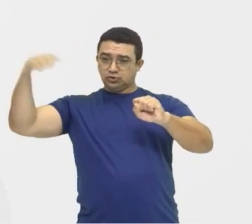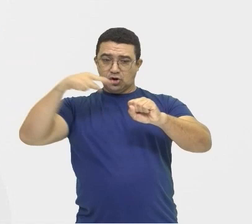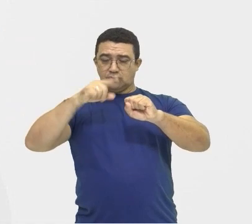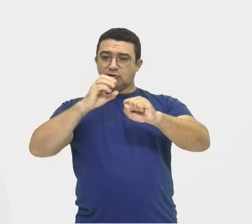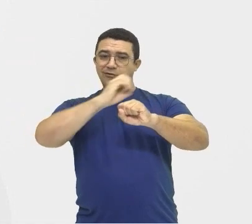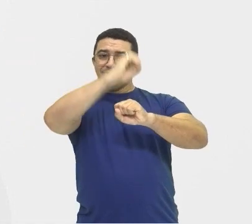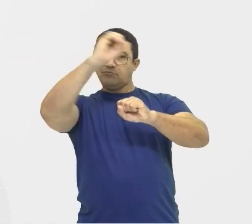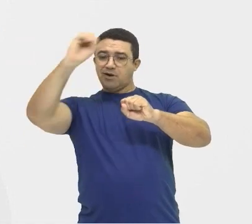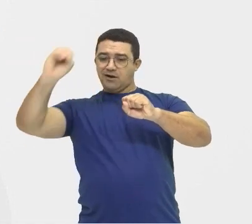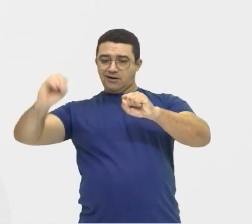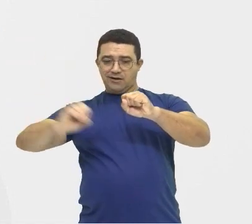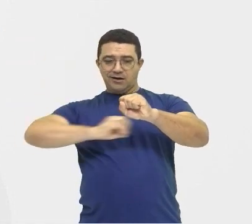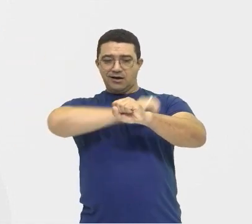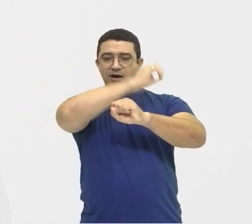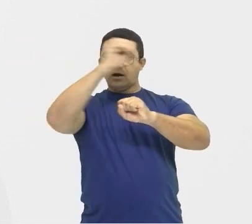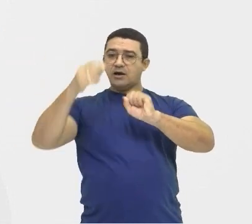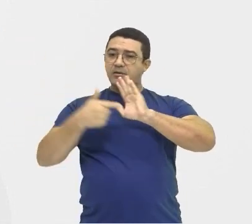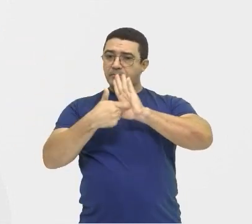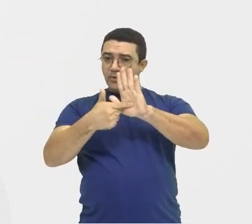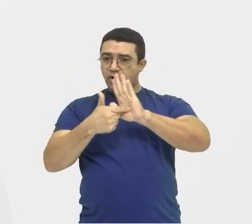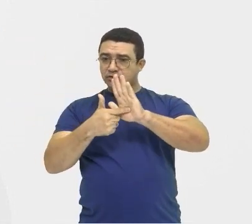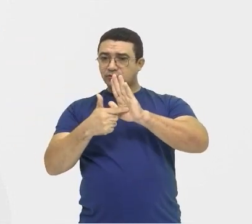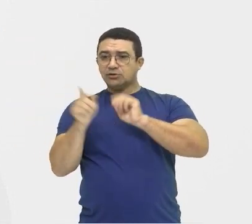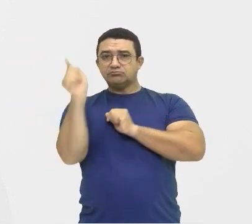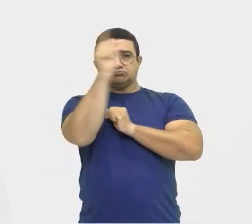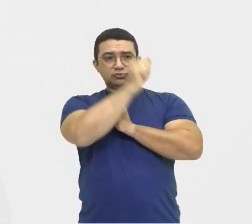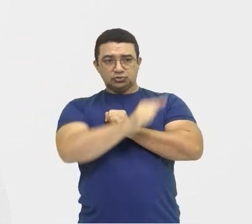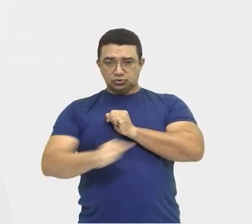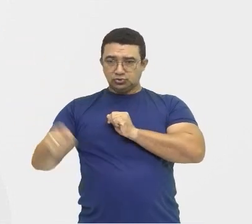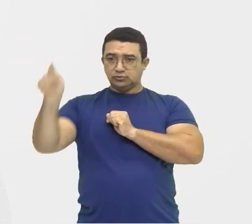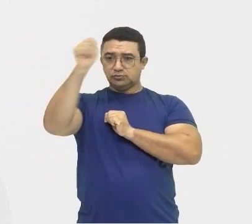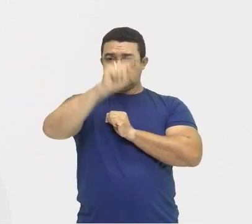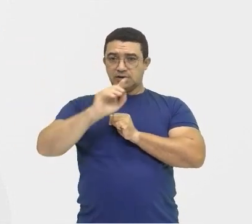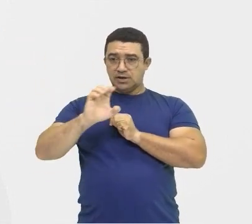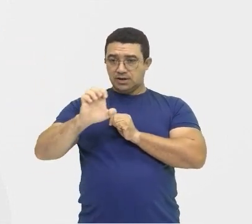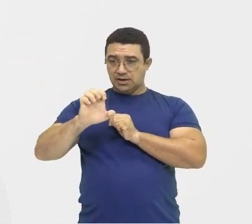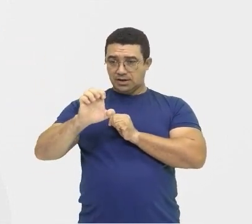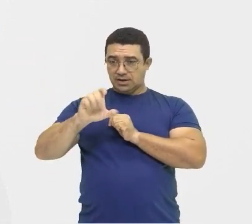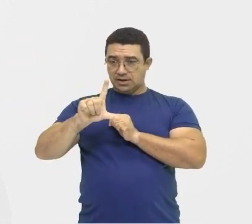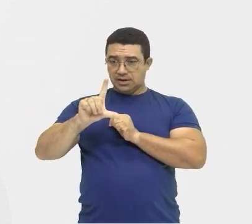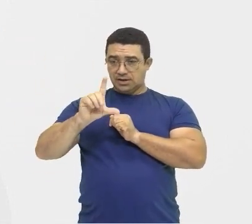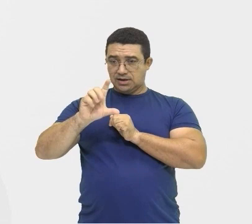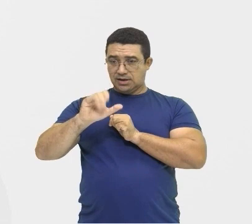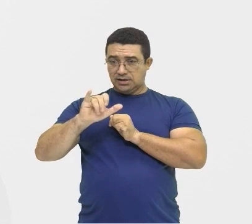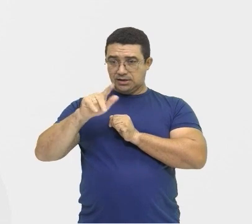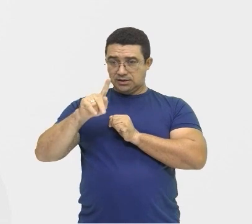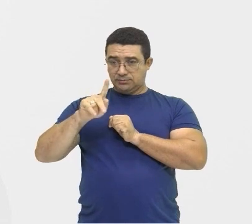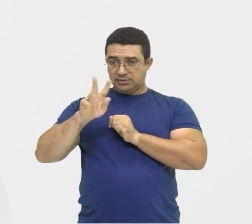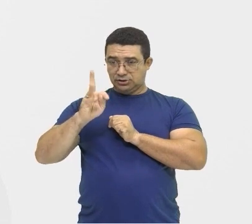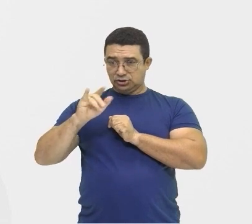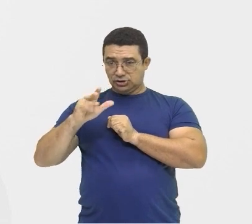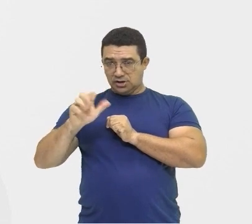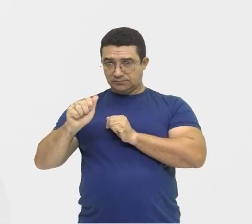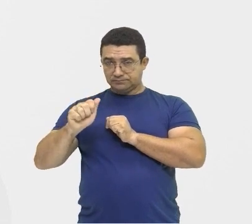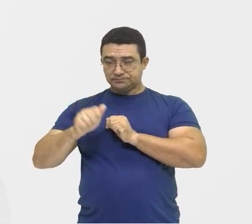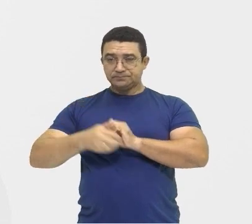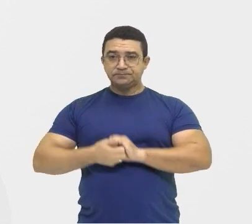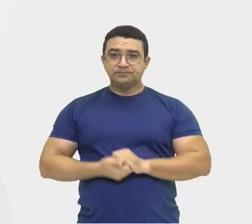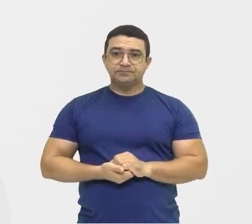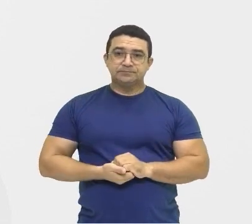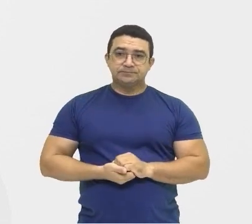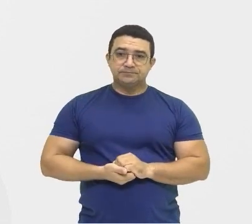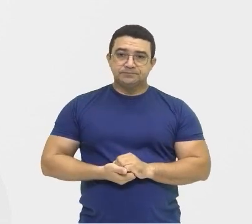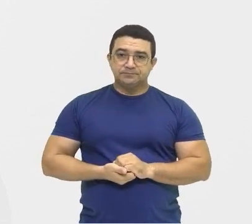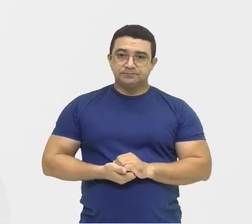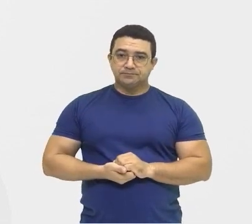eles descrevem órbitas elípticas, que são em forma de uma figura geométrica conhecida como elipse,